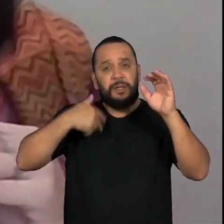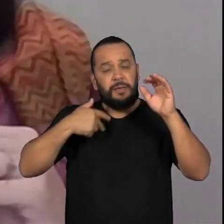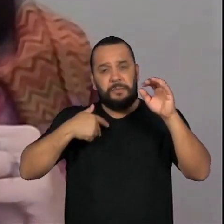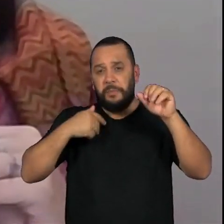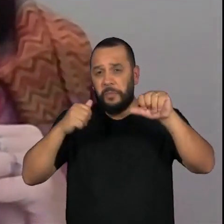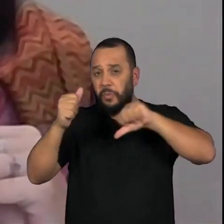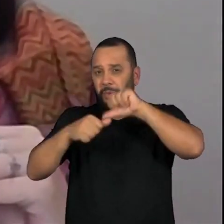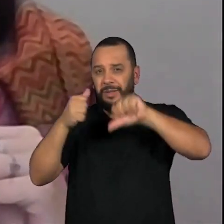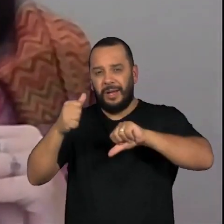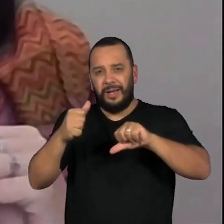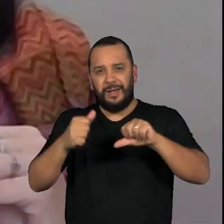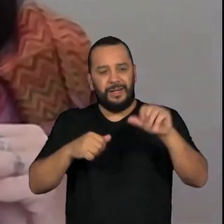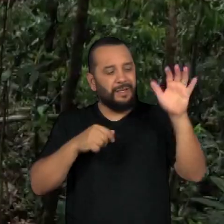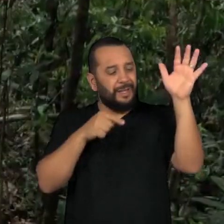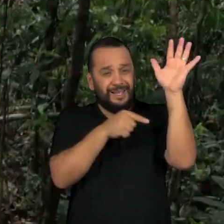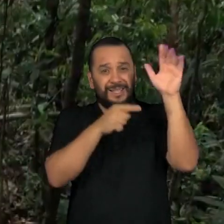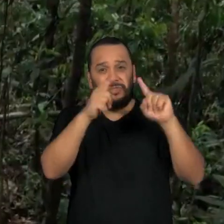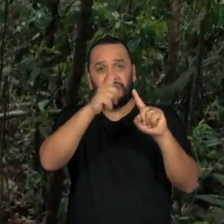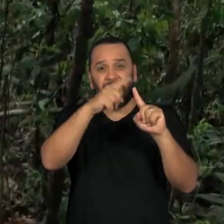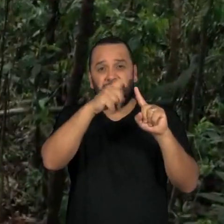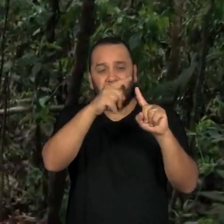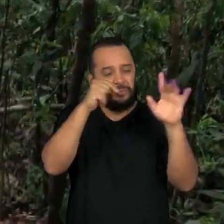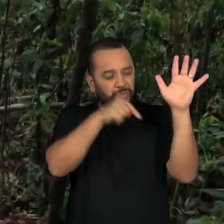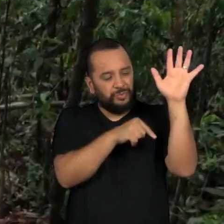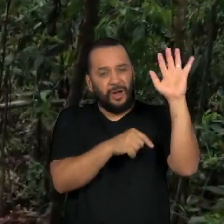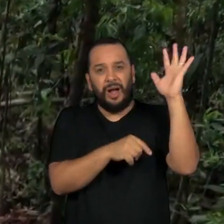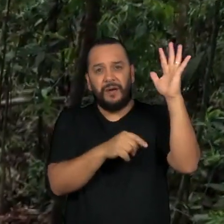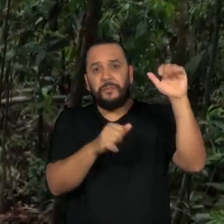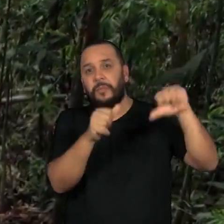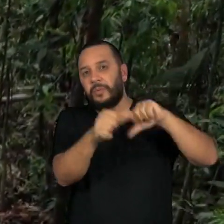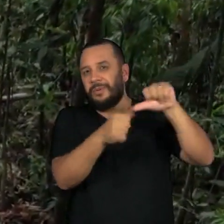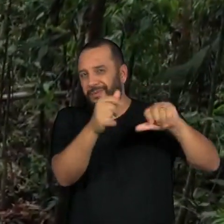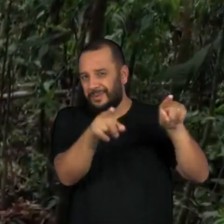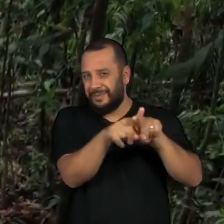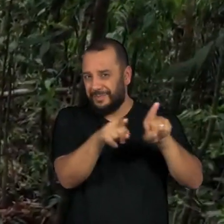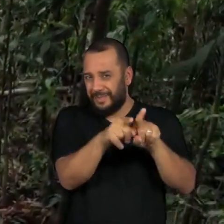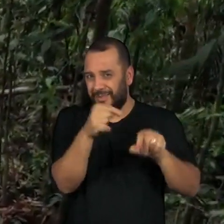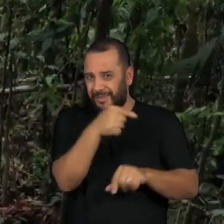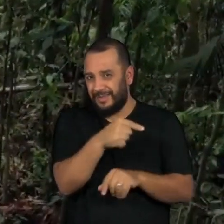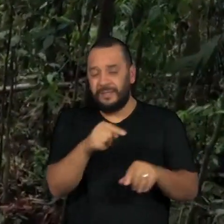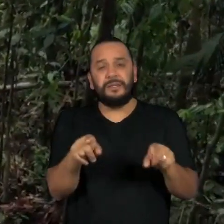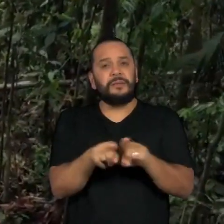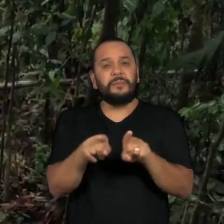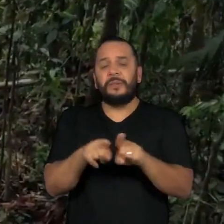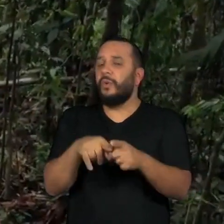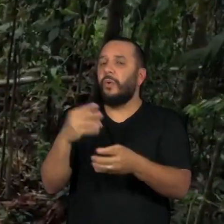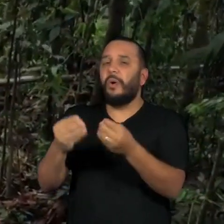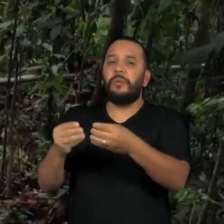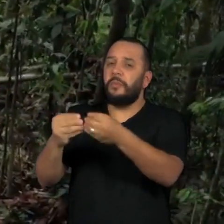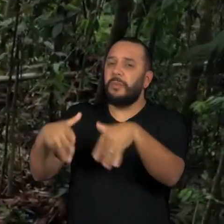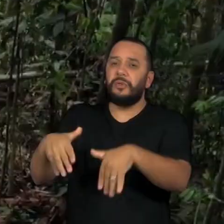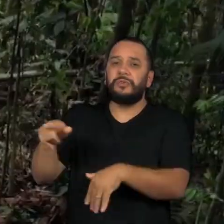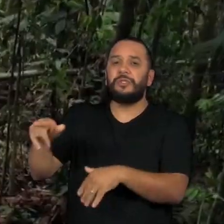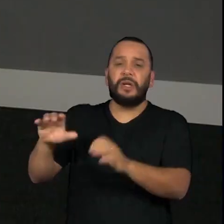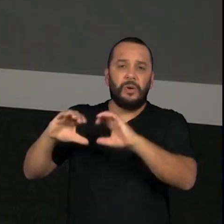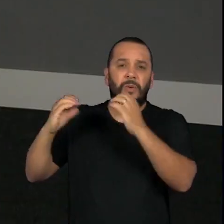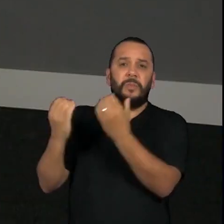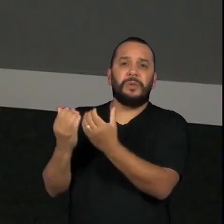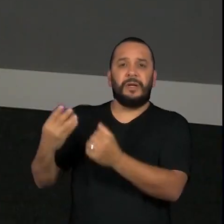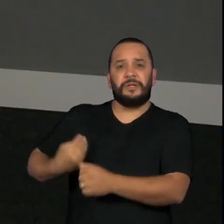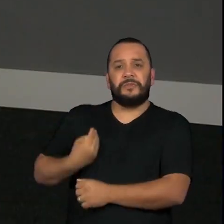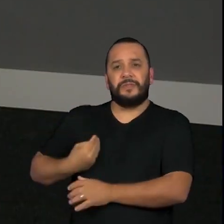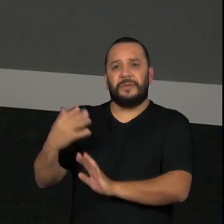de planta que ocorre ali e como isso, por sua vez, afeta as comunidades que vivem na Amazônia. É uma